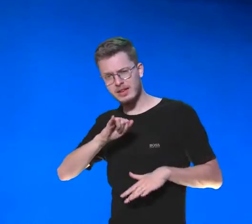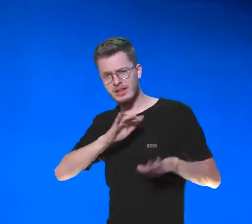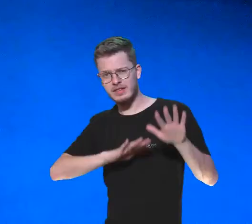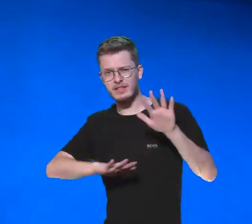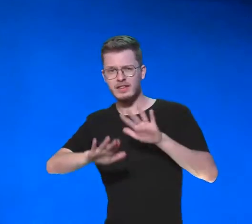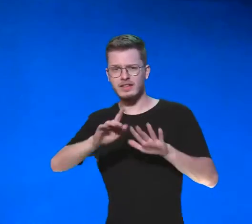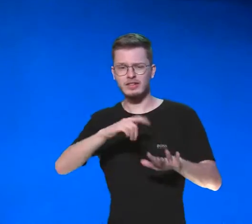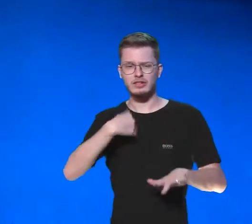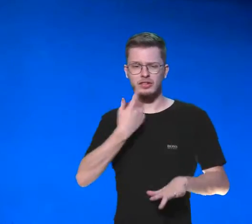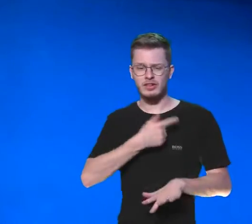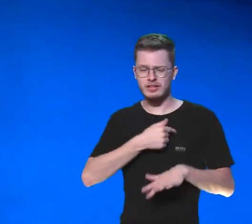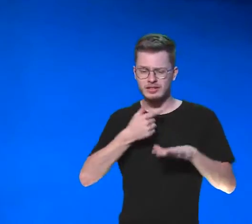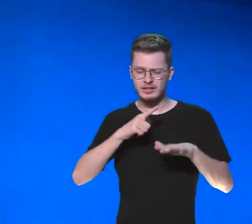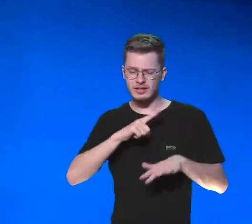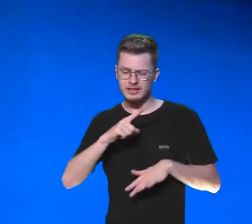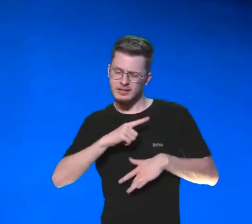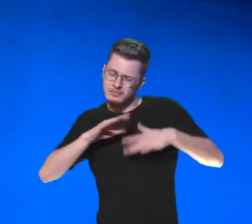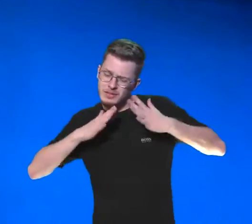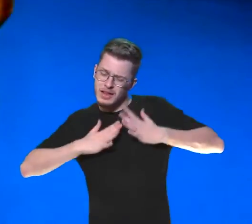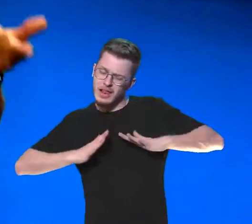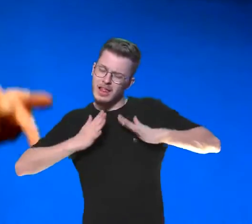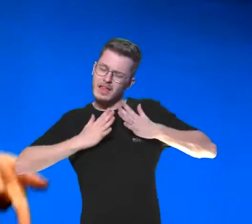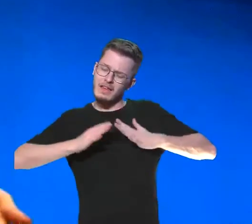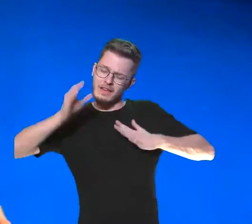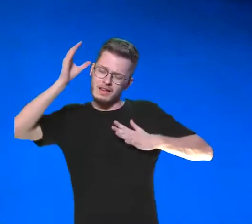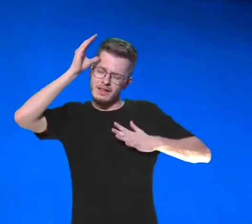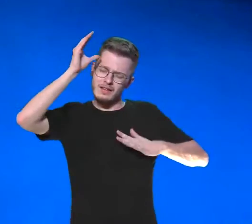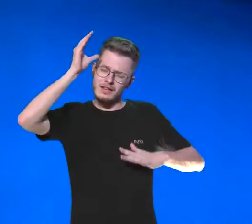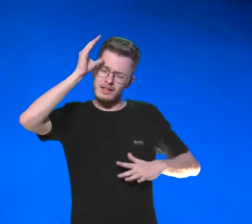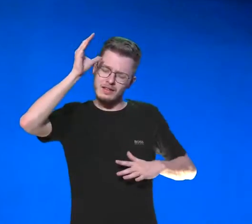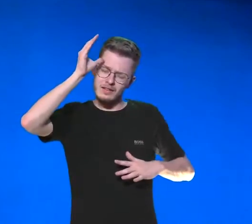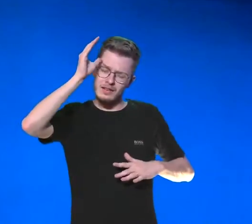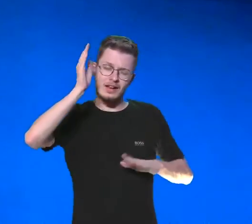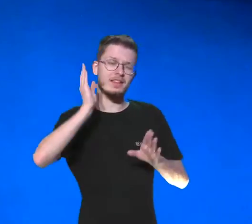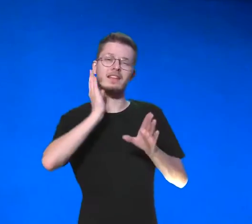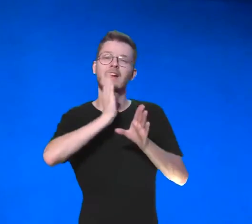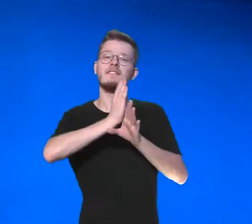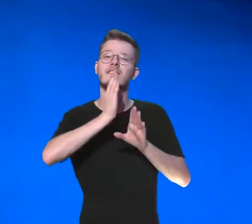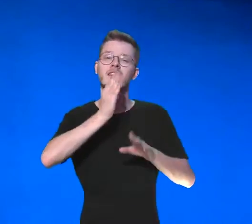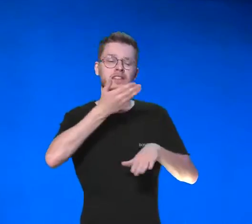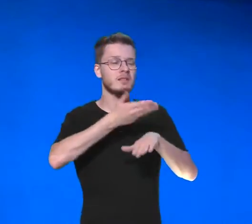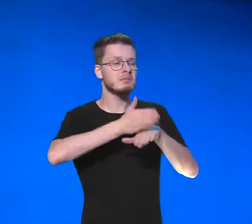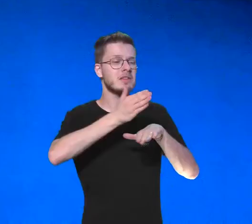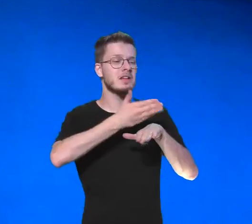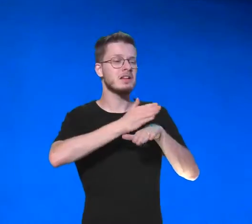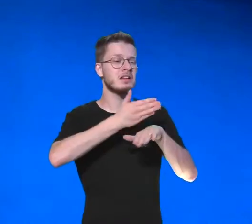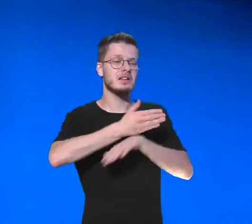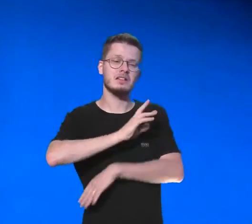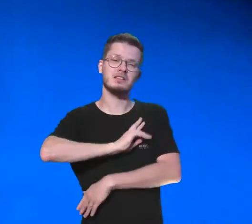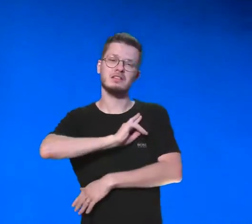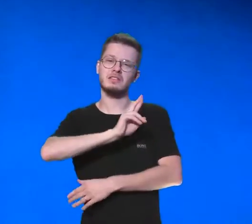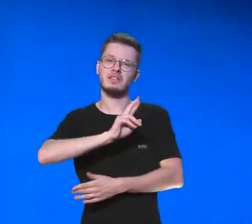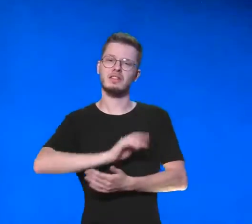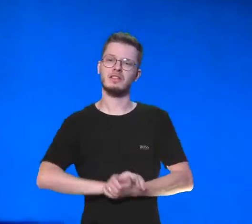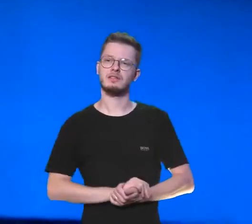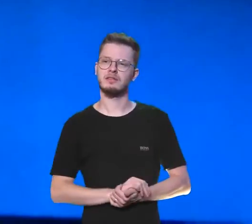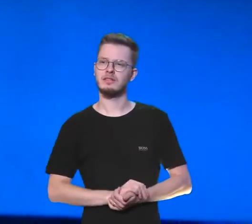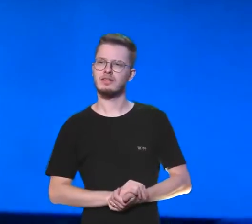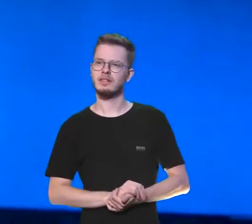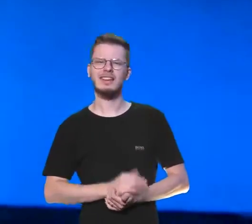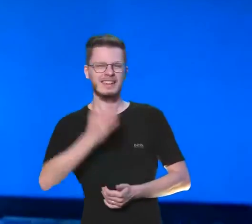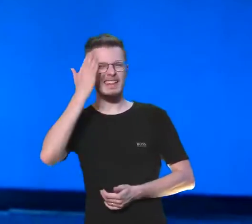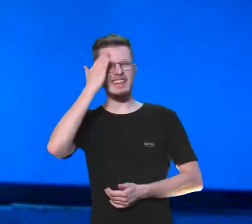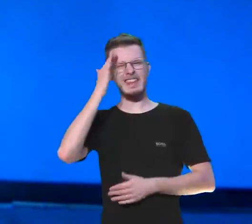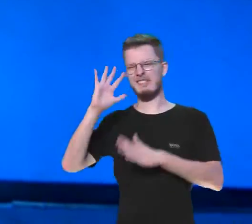nossa consciência por meio das nossas atitudes religiosas. Você vê que na igreja todo mundo se chama de querido,